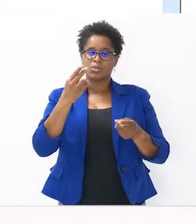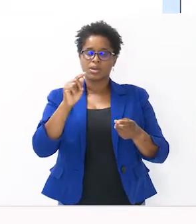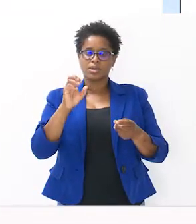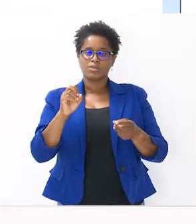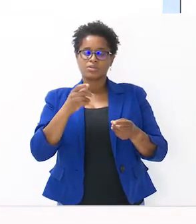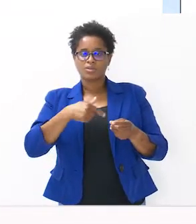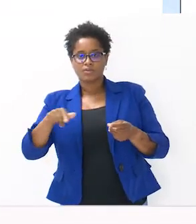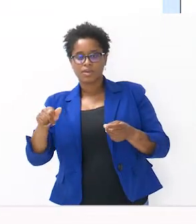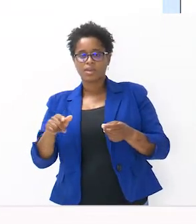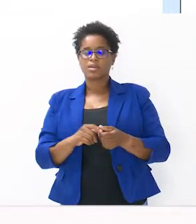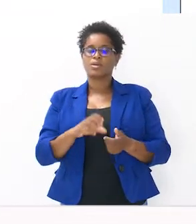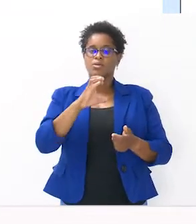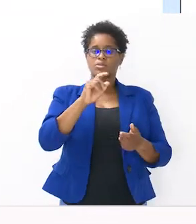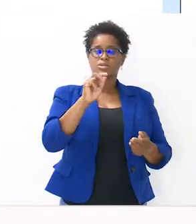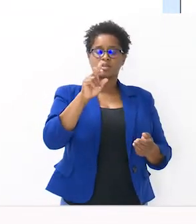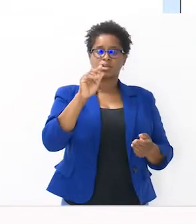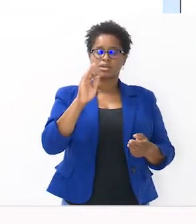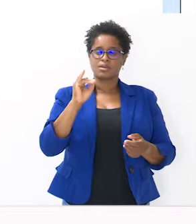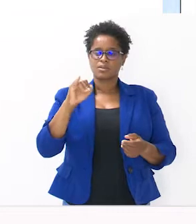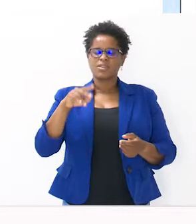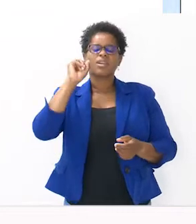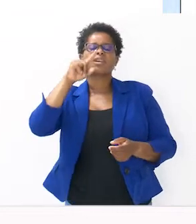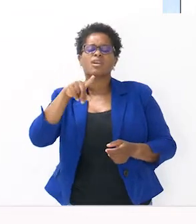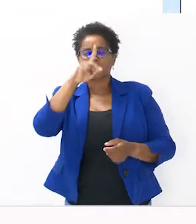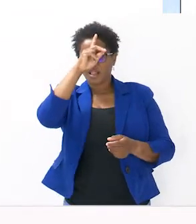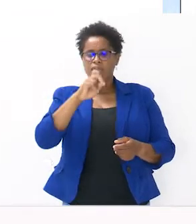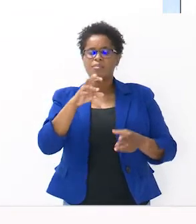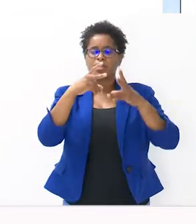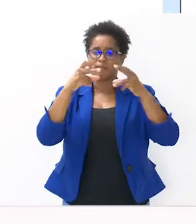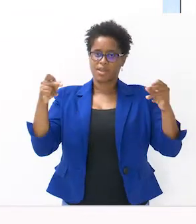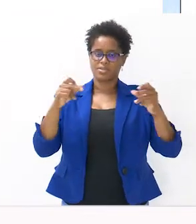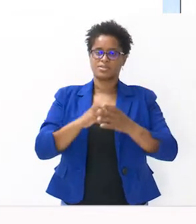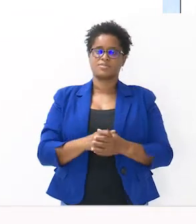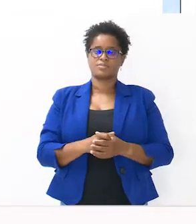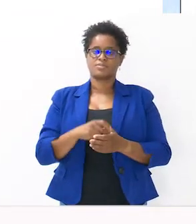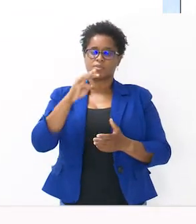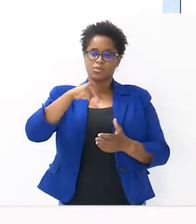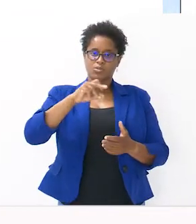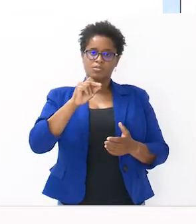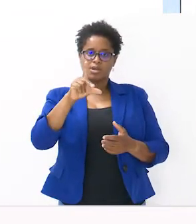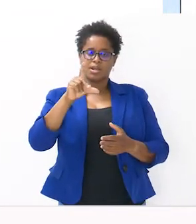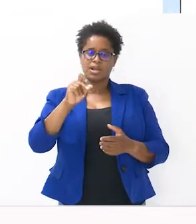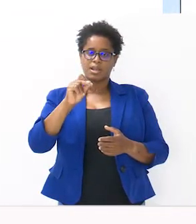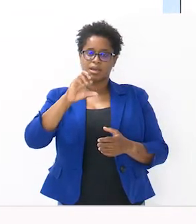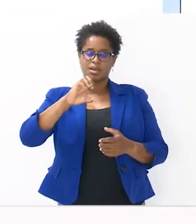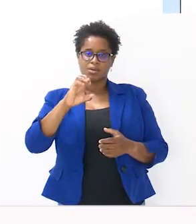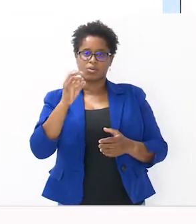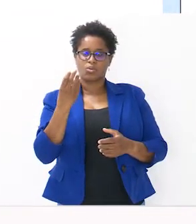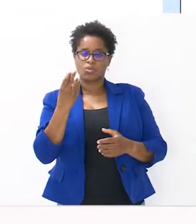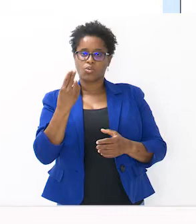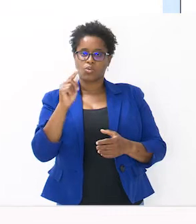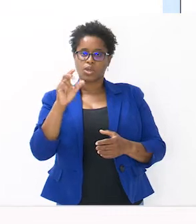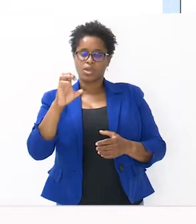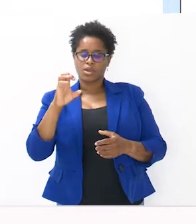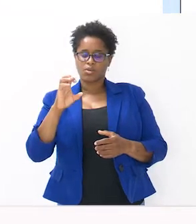dirija ao Serafim. Quem se lembra da frase do Malacueco? Isso,